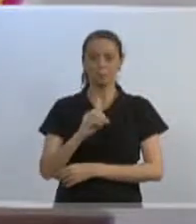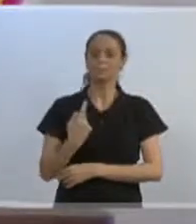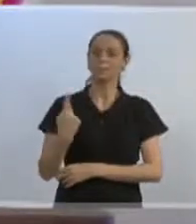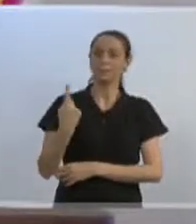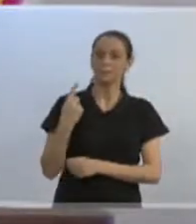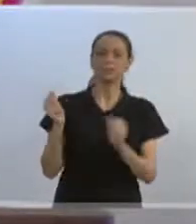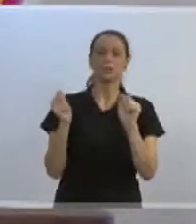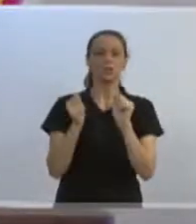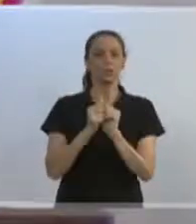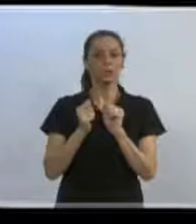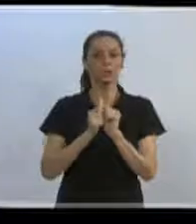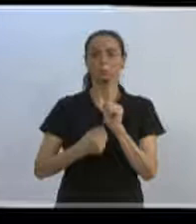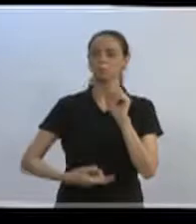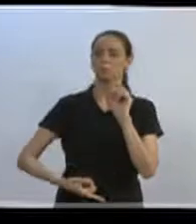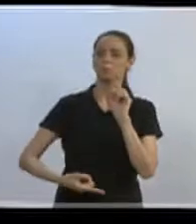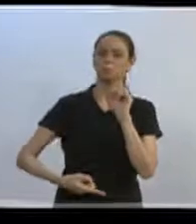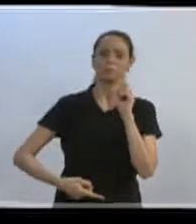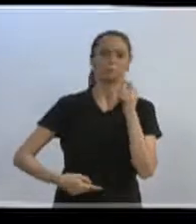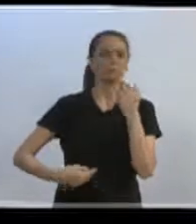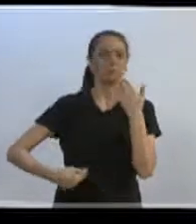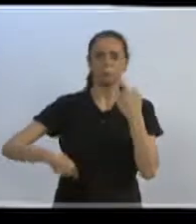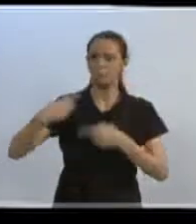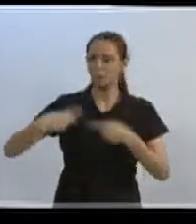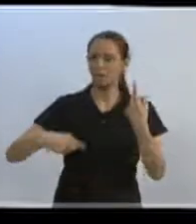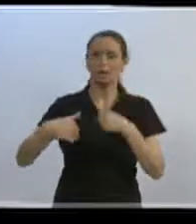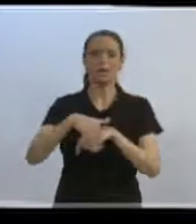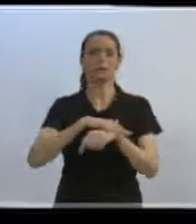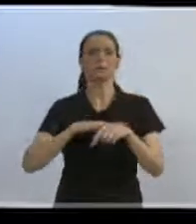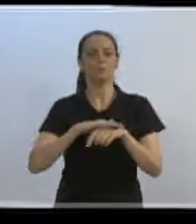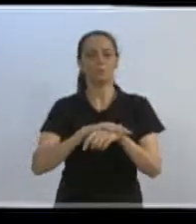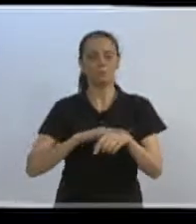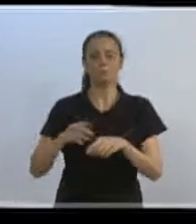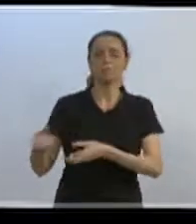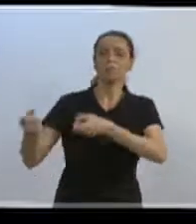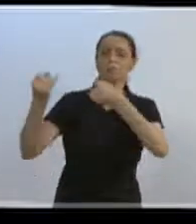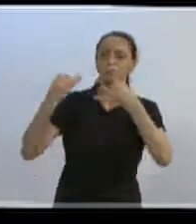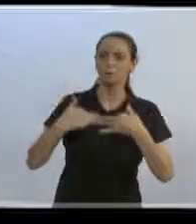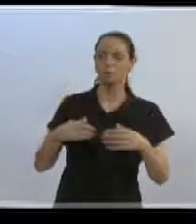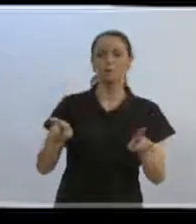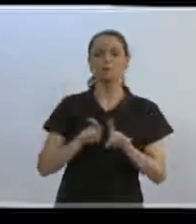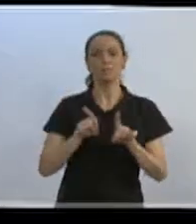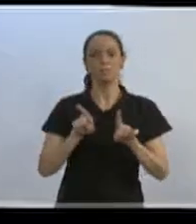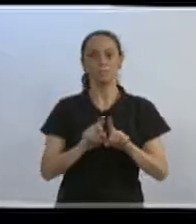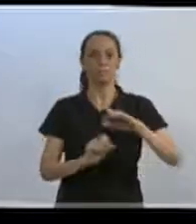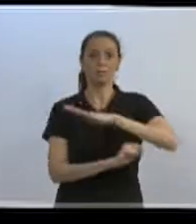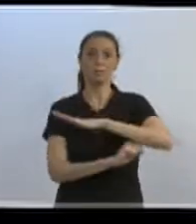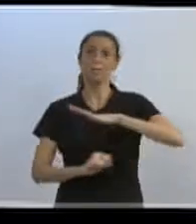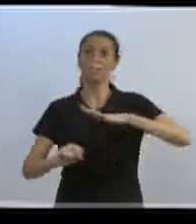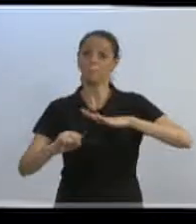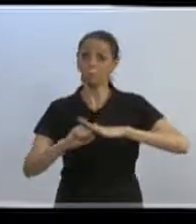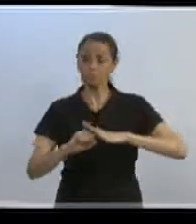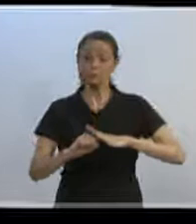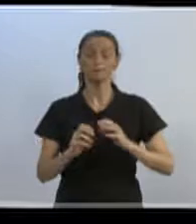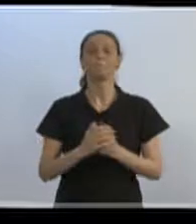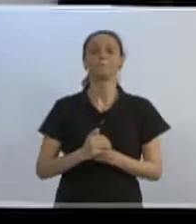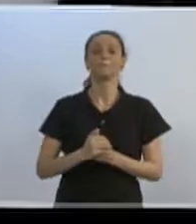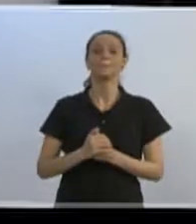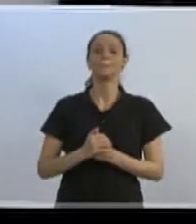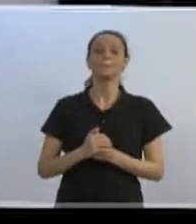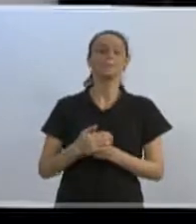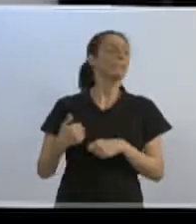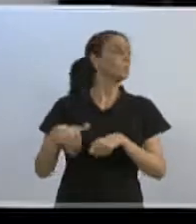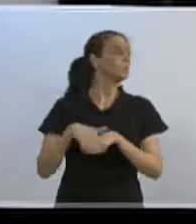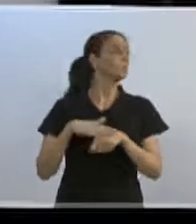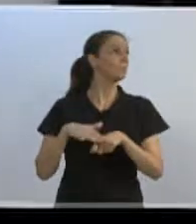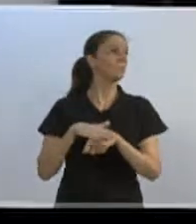fala sobre vários aspectos, inclusive a questão da ponte, que agora recentemente o vereador Marcelo Lanzarin trouxe aqui. E nessa nossa